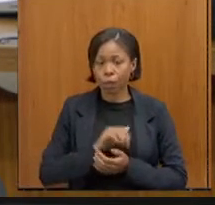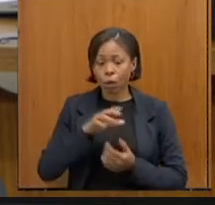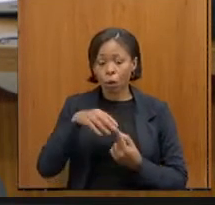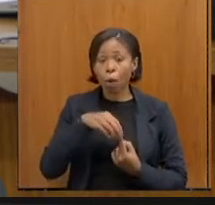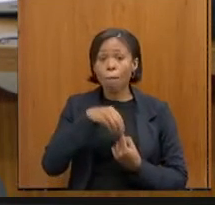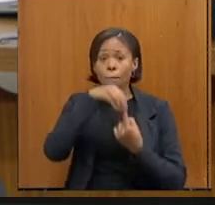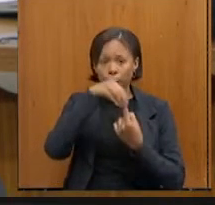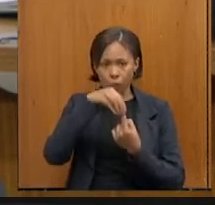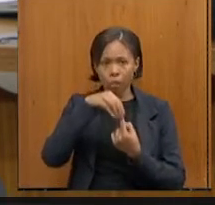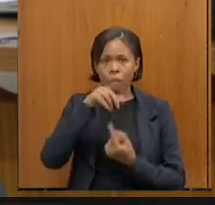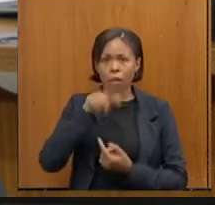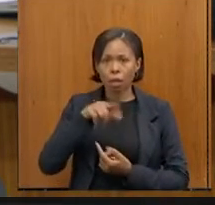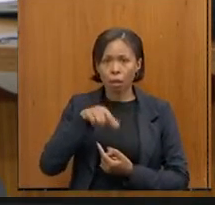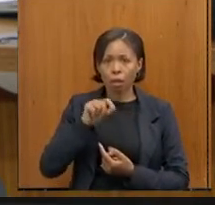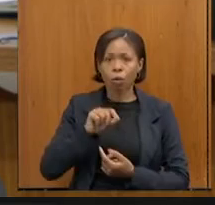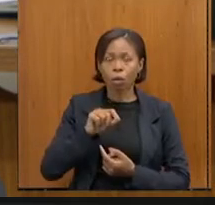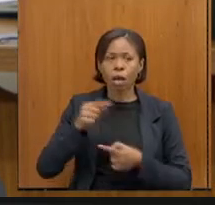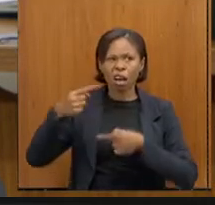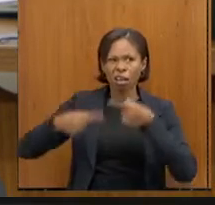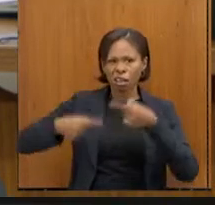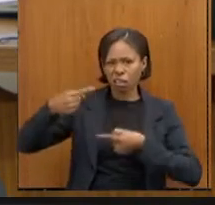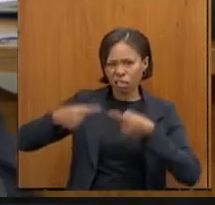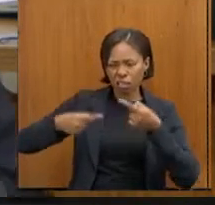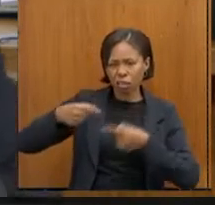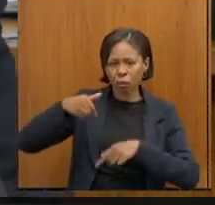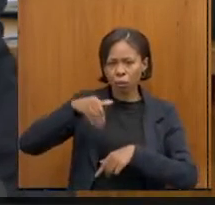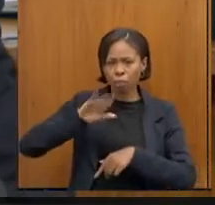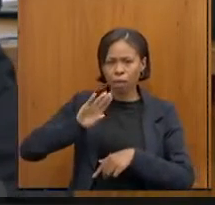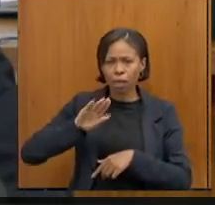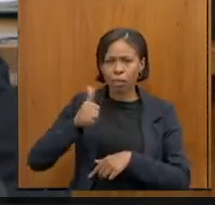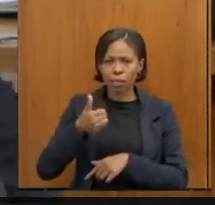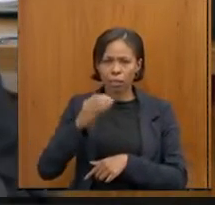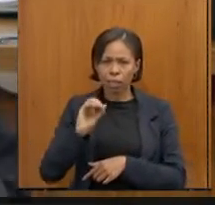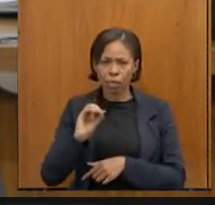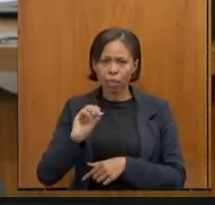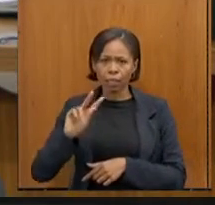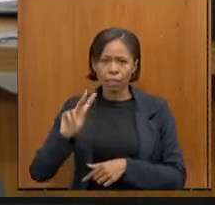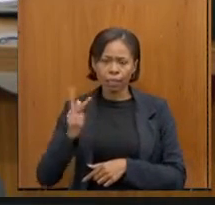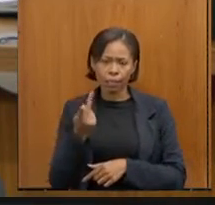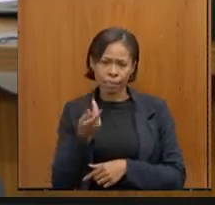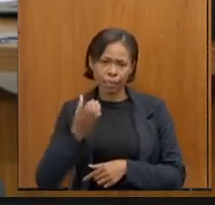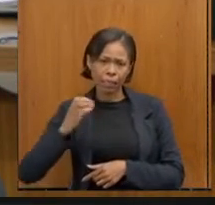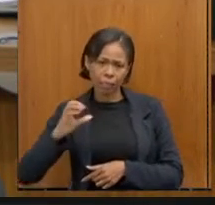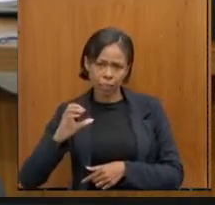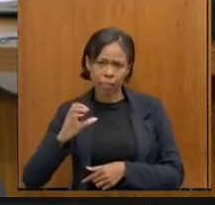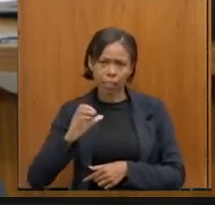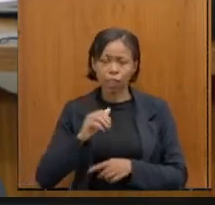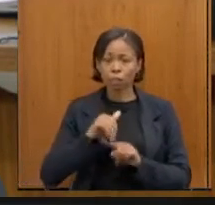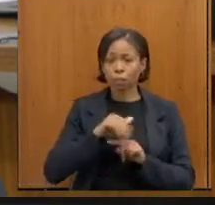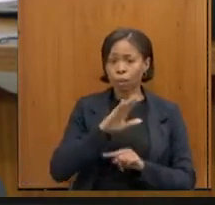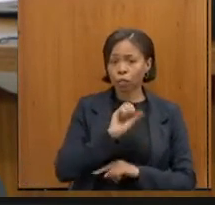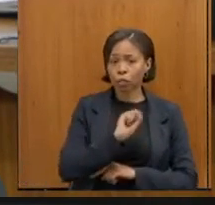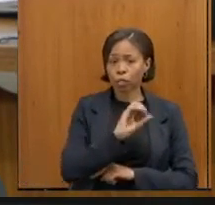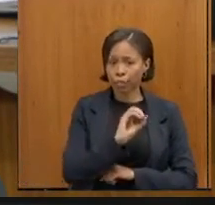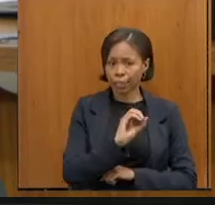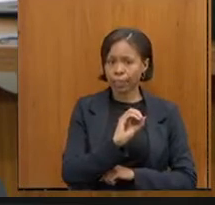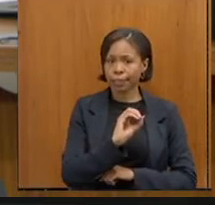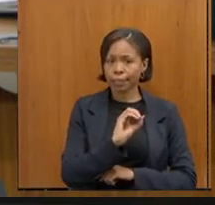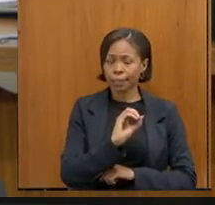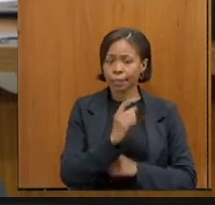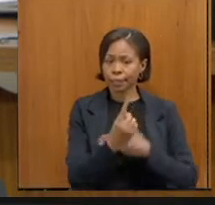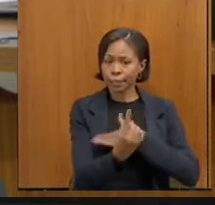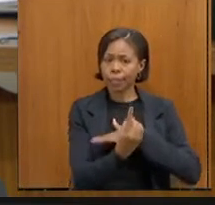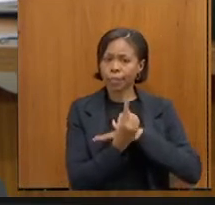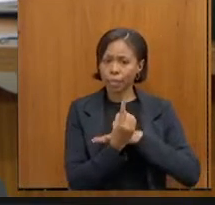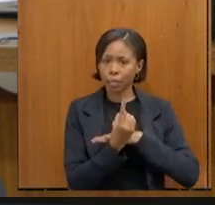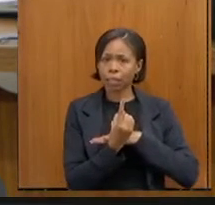priorização nossa ramais com corrente maior que 10 amperes a mais que tenham mais de 80 de 80 clientes e ramais que